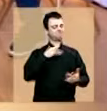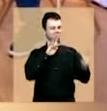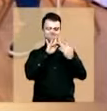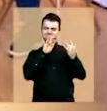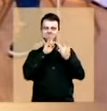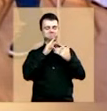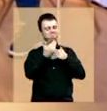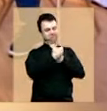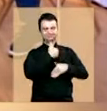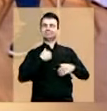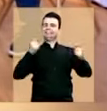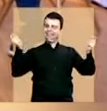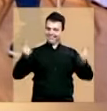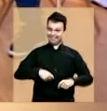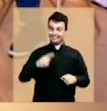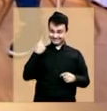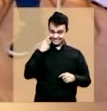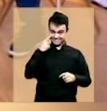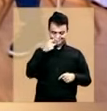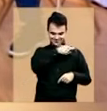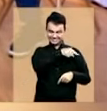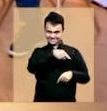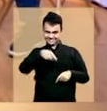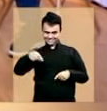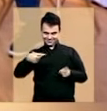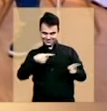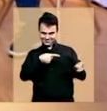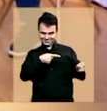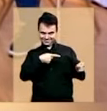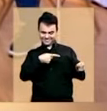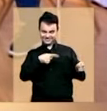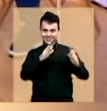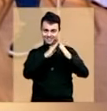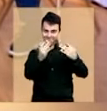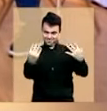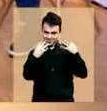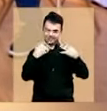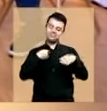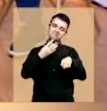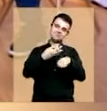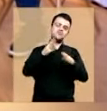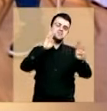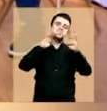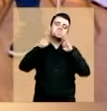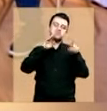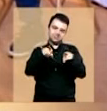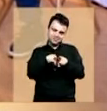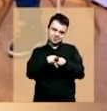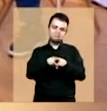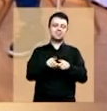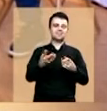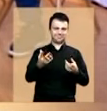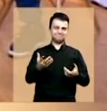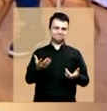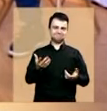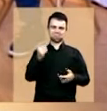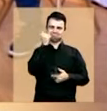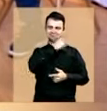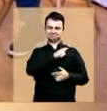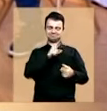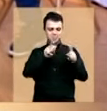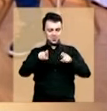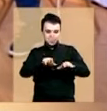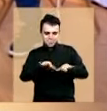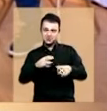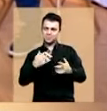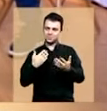está falando aí, embaixo tá passando o seu e-mail, o pessoal lá de casa, e o seu Facebook, para quem quiser. Contato do IP também. Contato